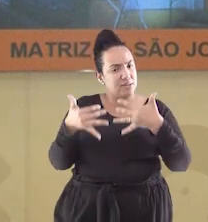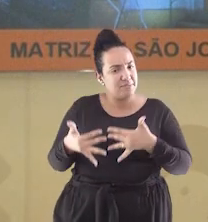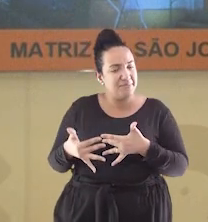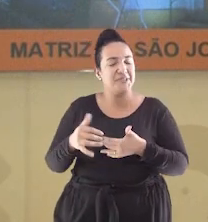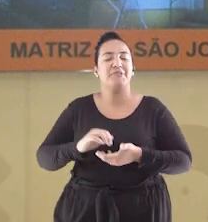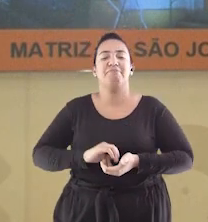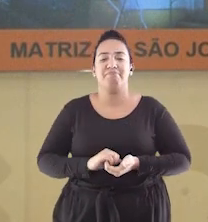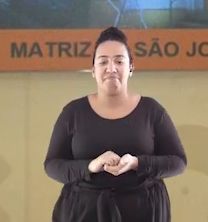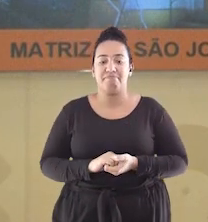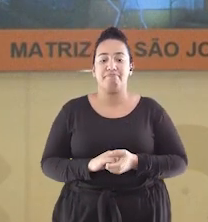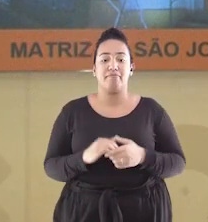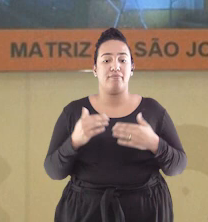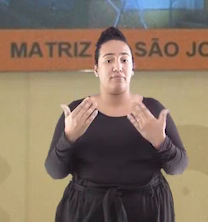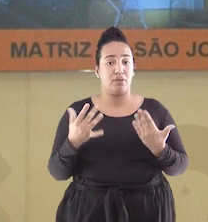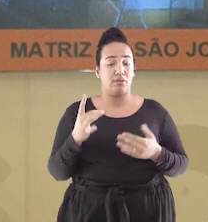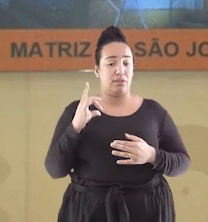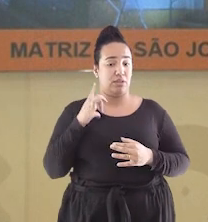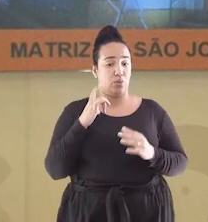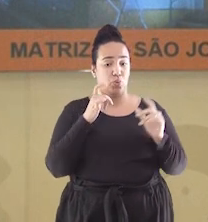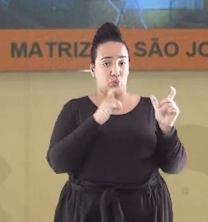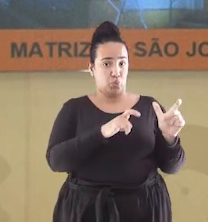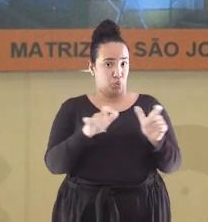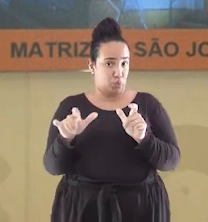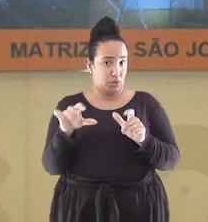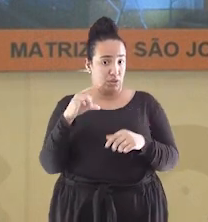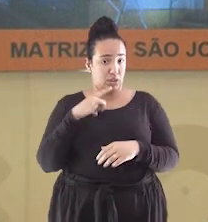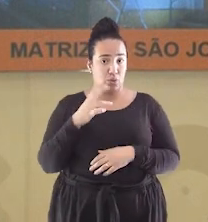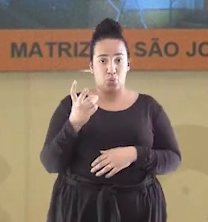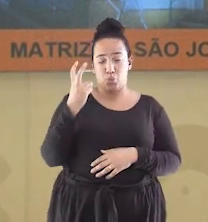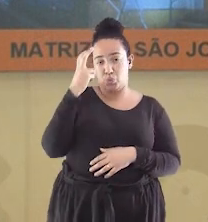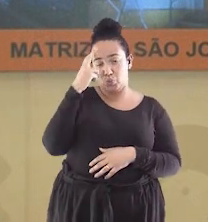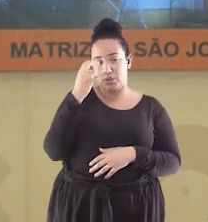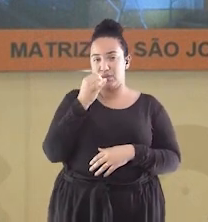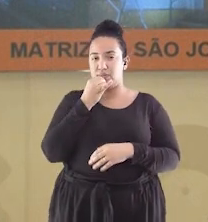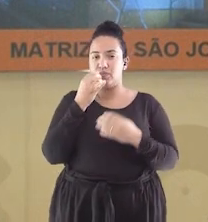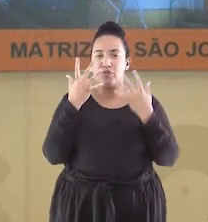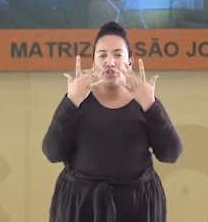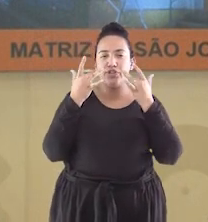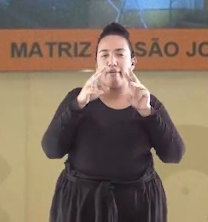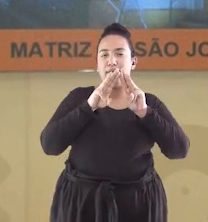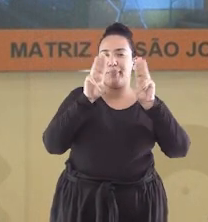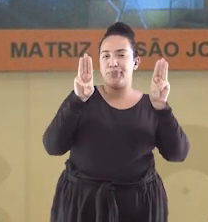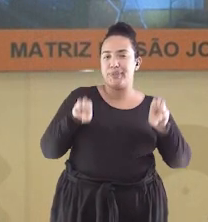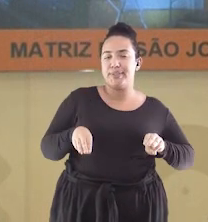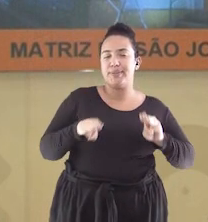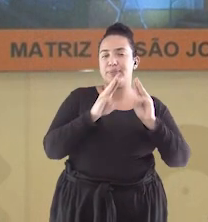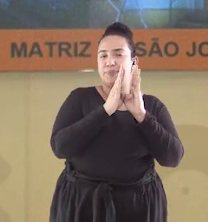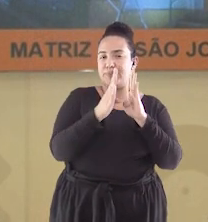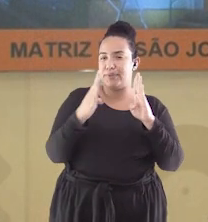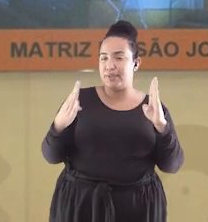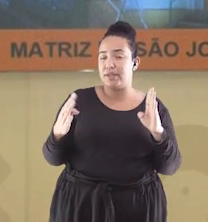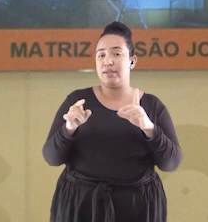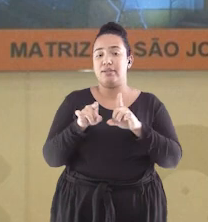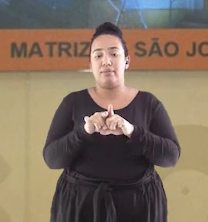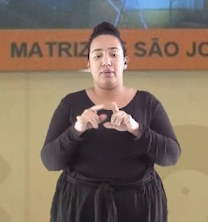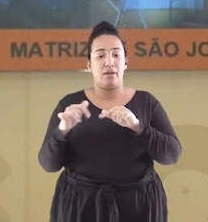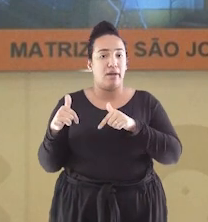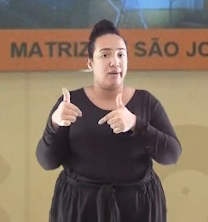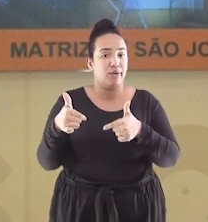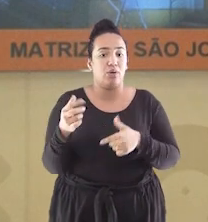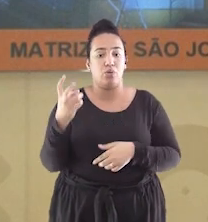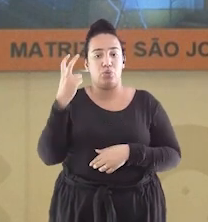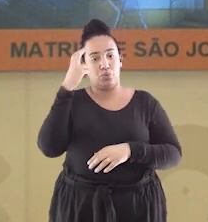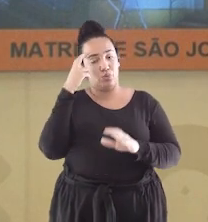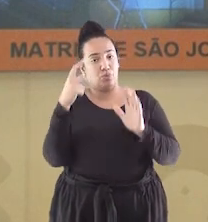gente. Então, existem os locais que se promove cultura, como teatros, museus, bibliotecas e tal, e as manifestações